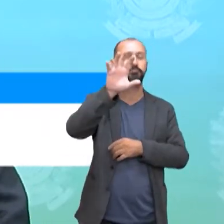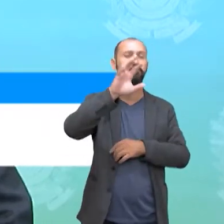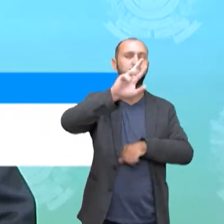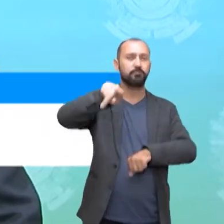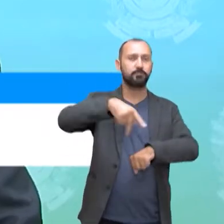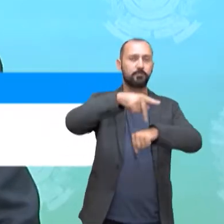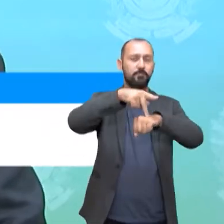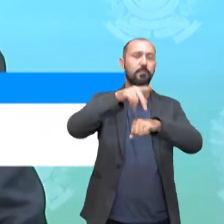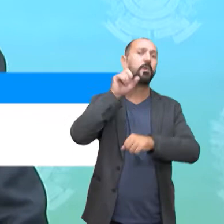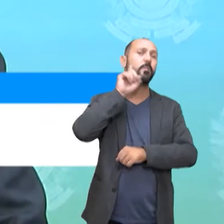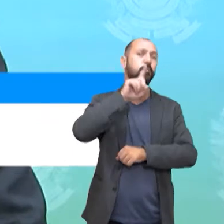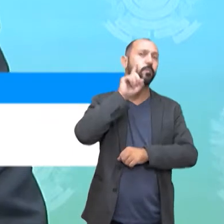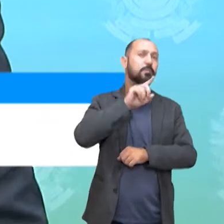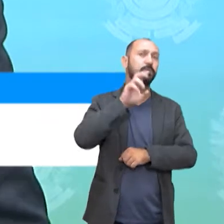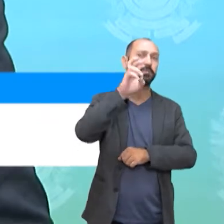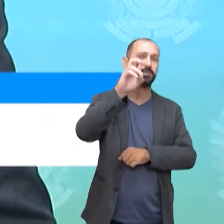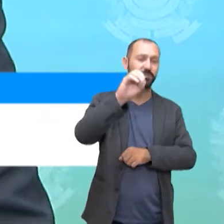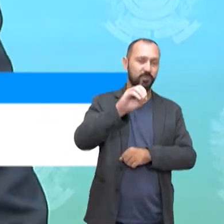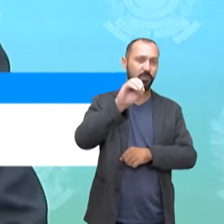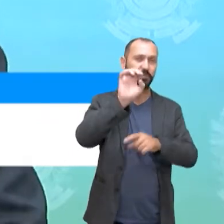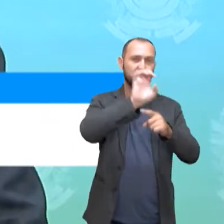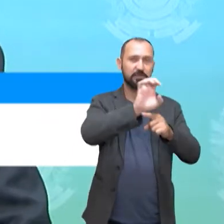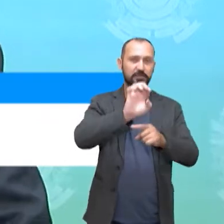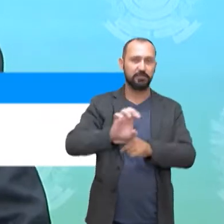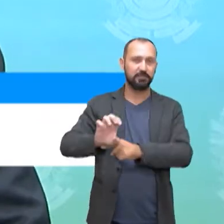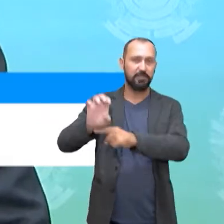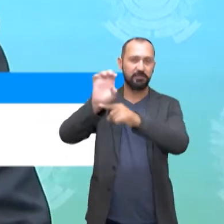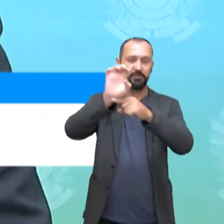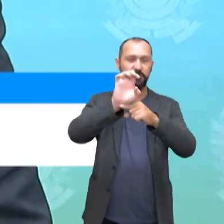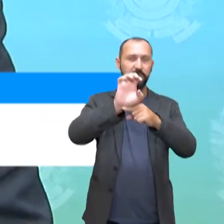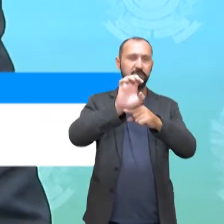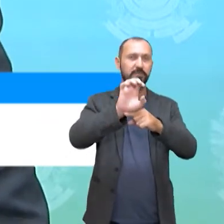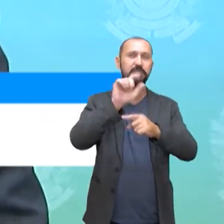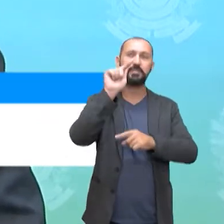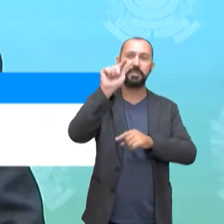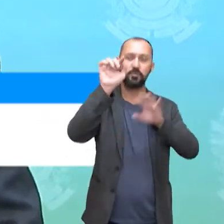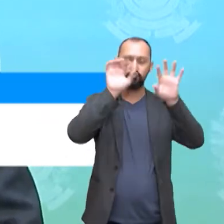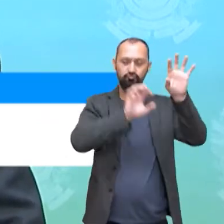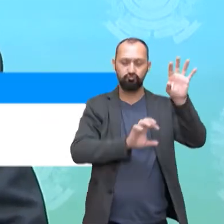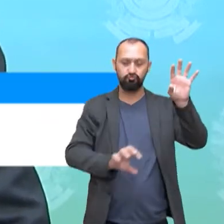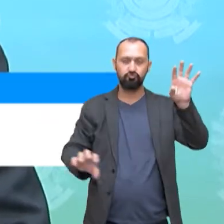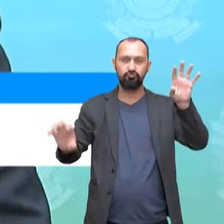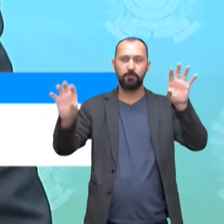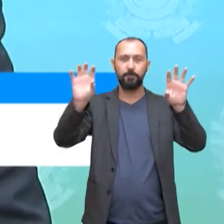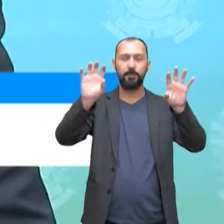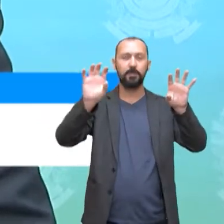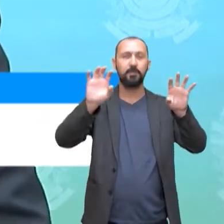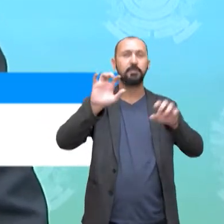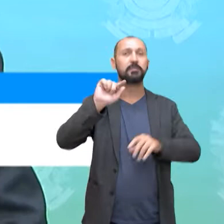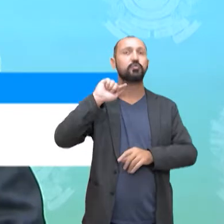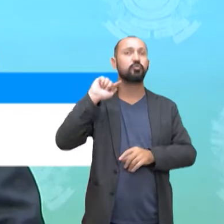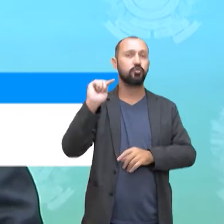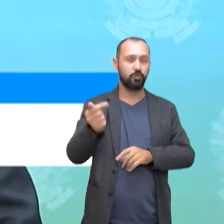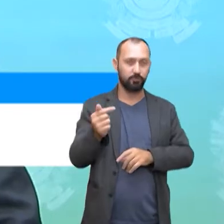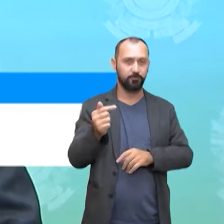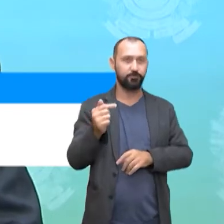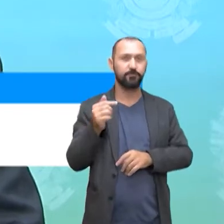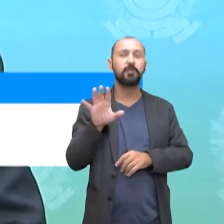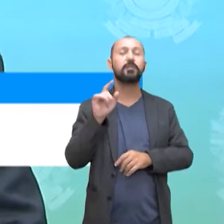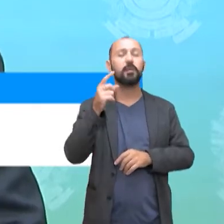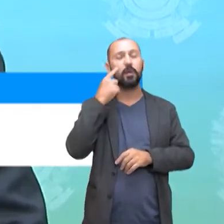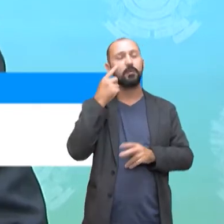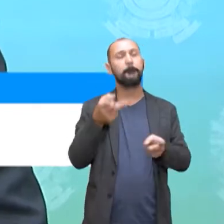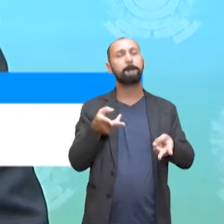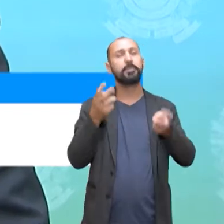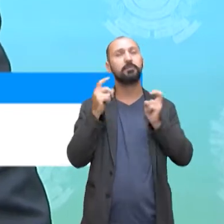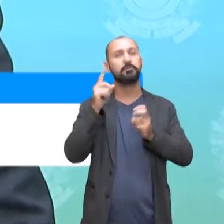O país, Estados Unidos, são 50 estados e mais 7 territórios e agrega mais de 7 mil deputados. E lá, o